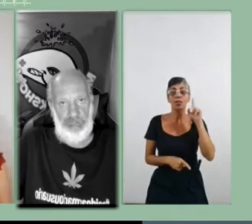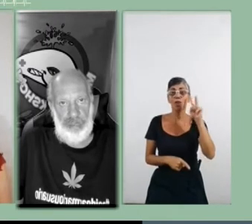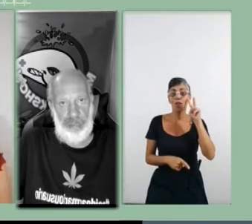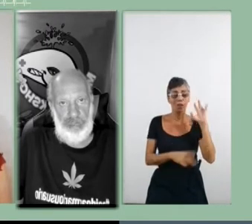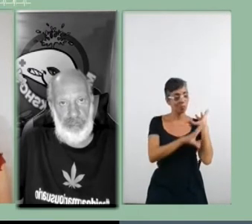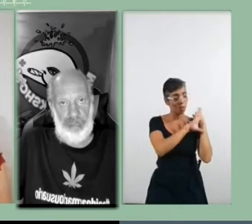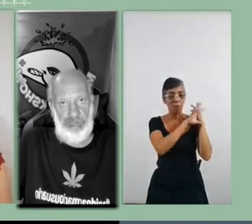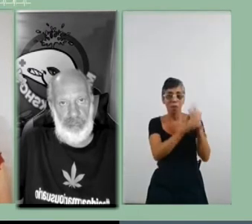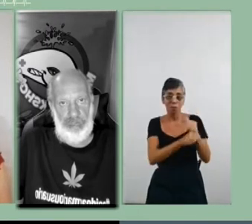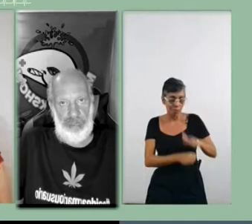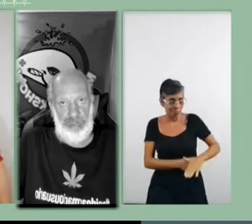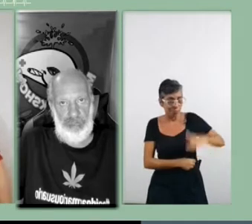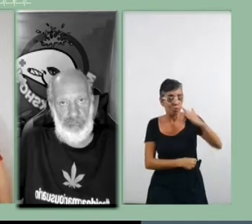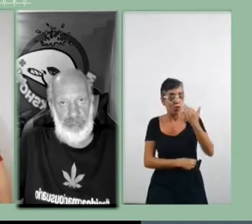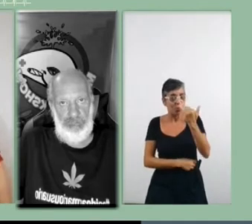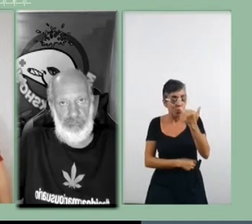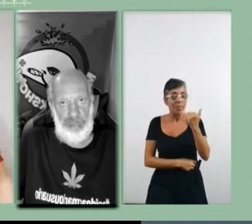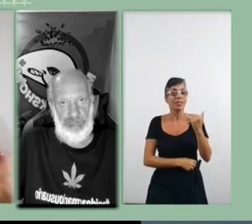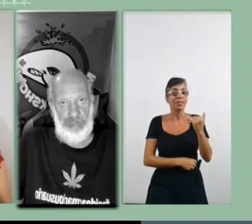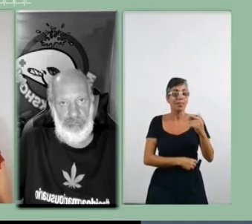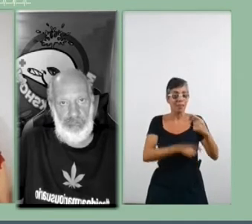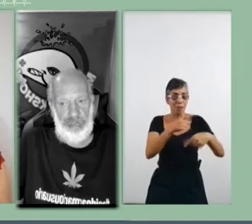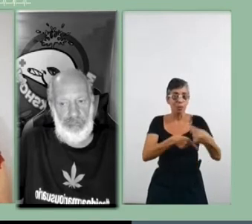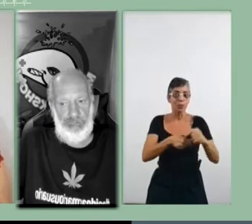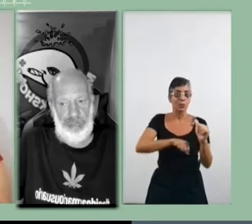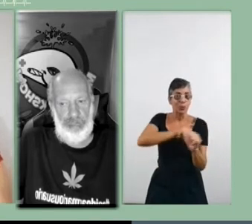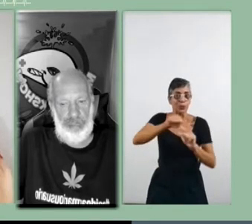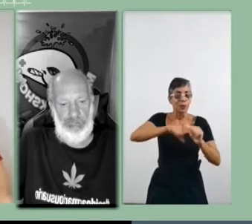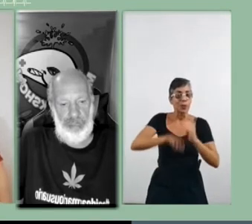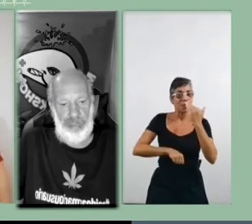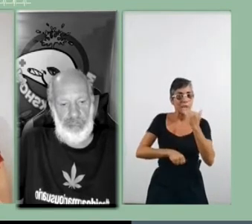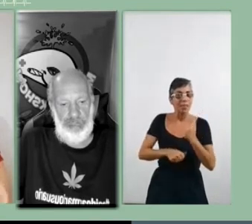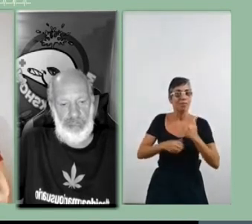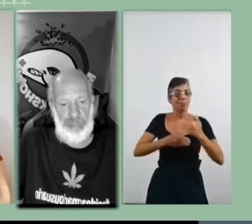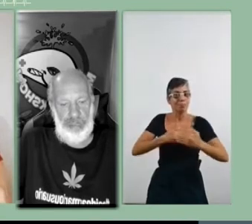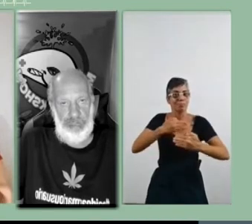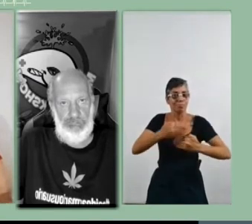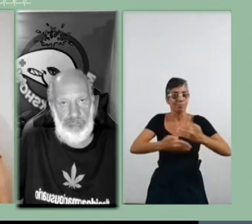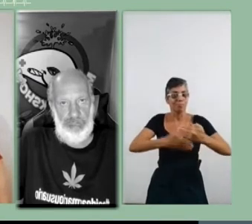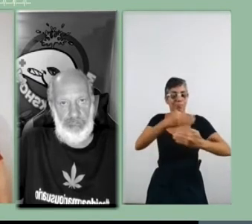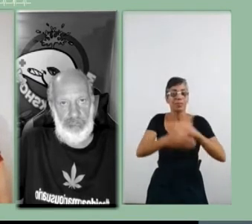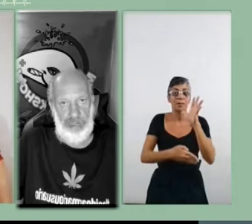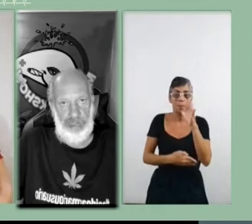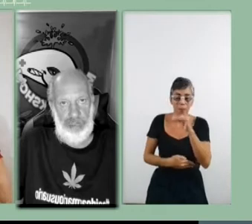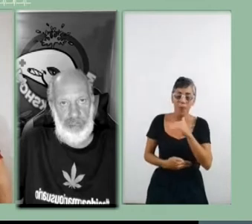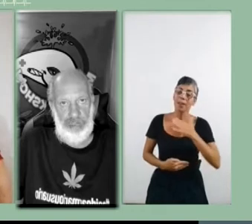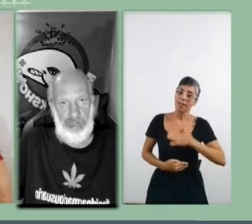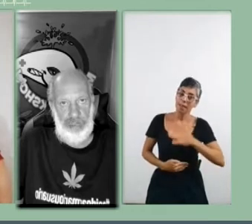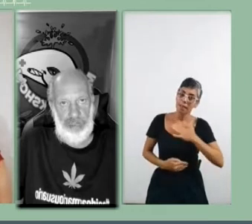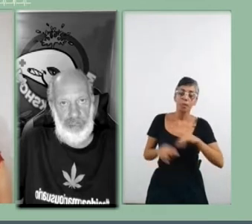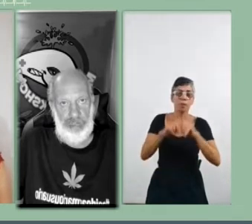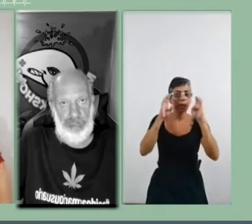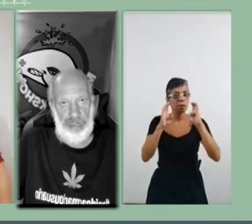reeducação alimentar, tem que ser realmente um processo a longo prazo e tem que ser com calma e respeitar a cultura, respeitar